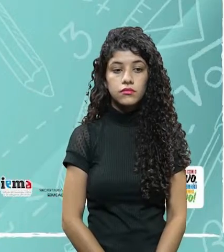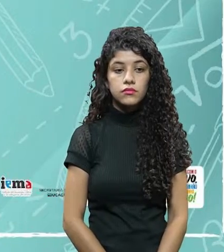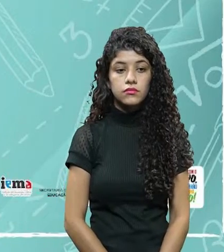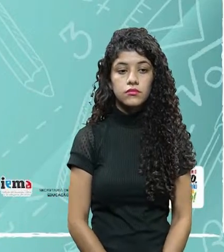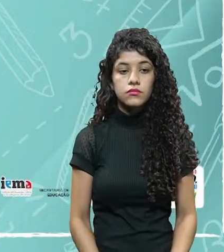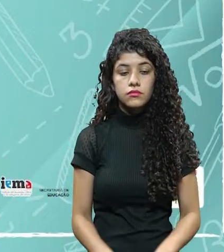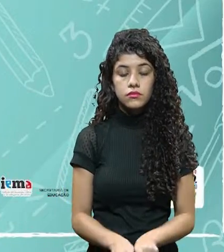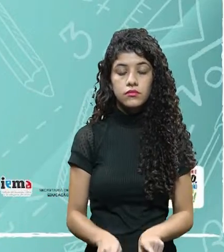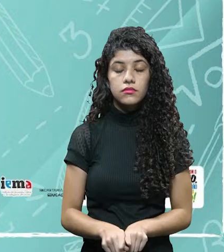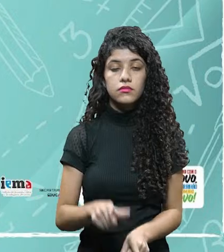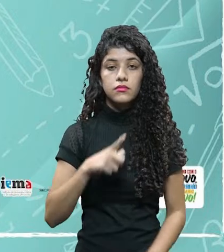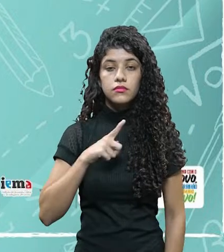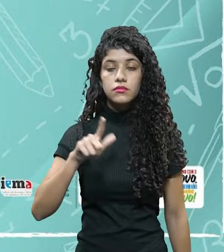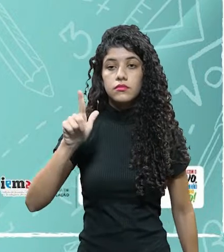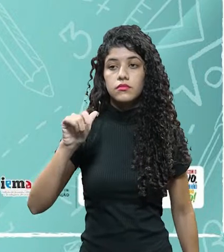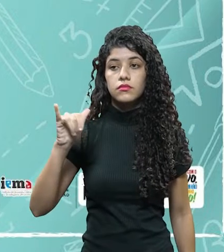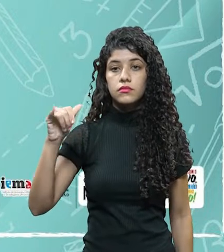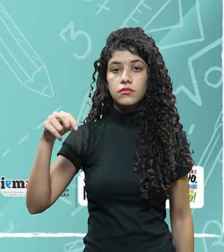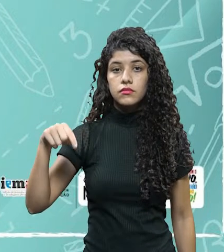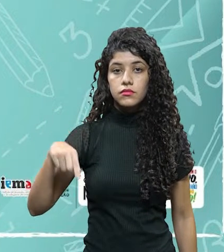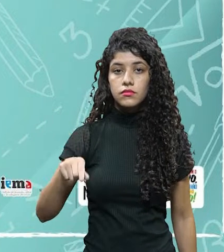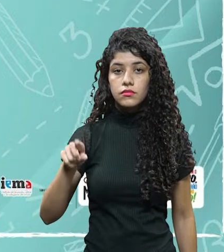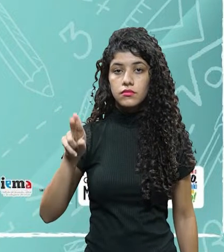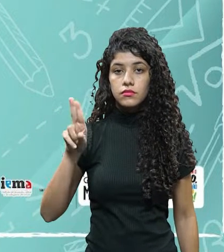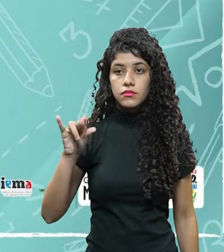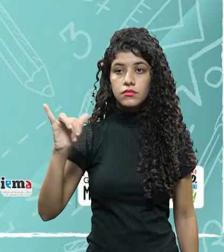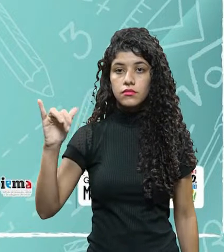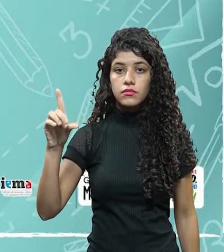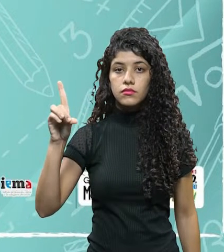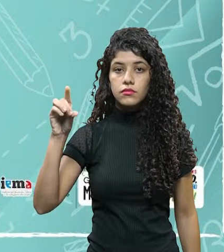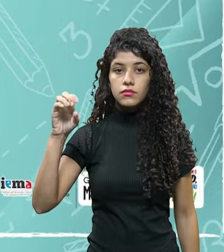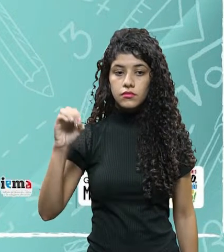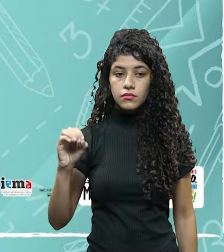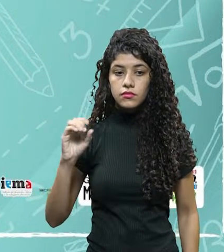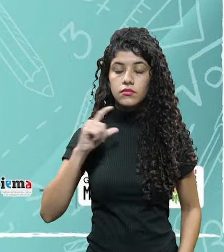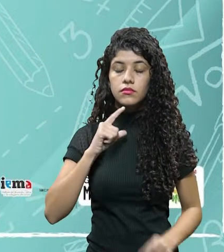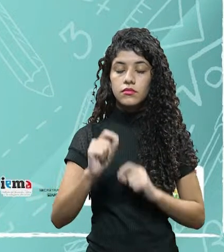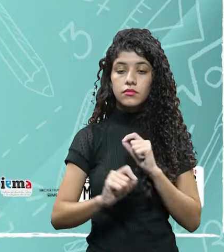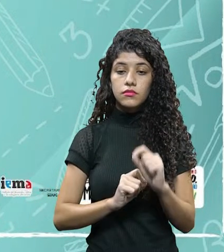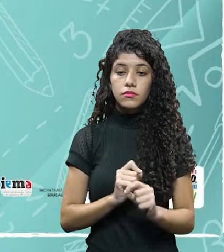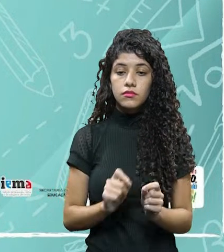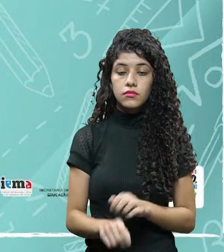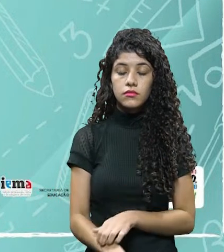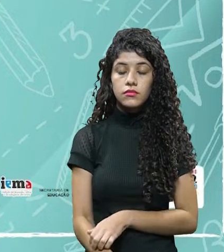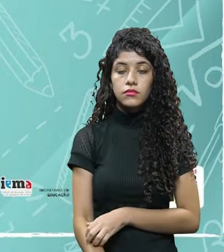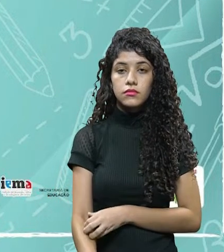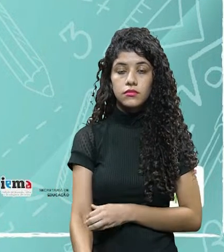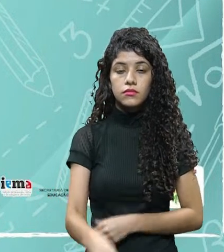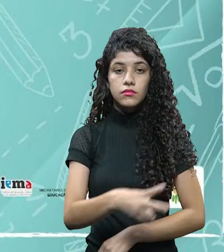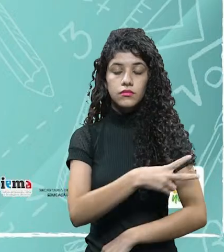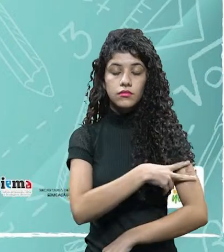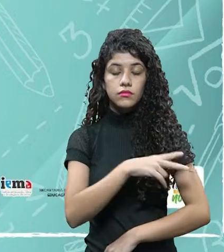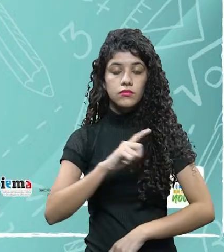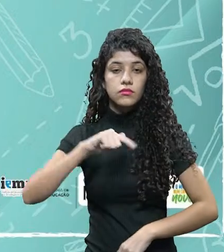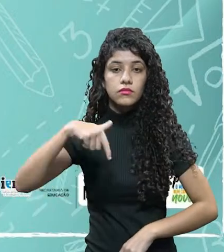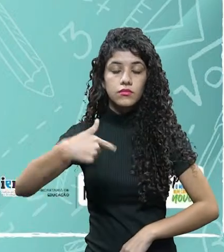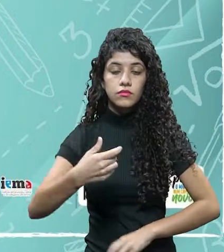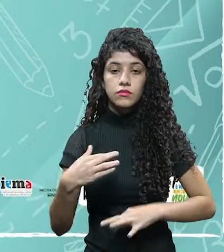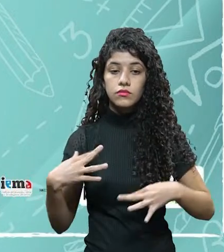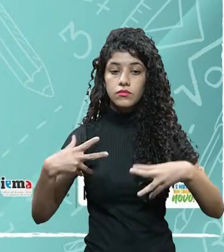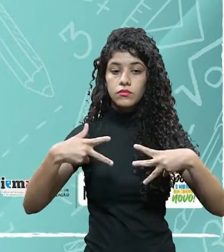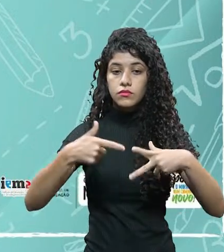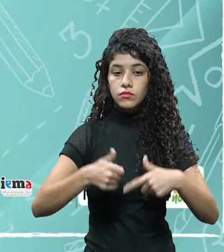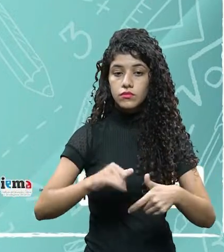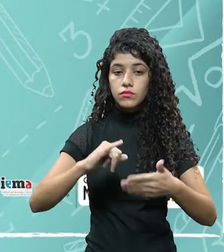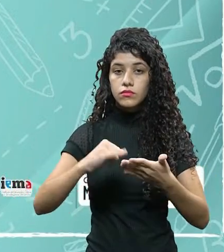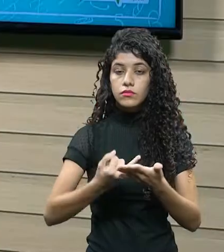aqui temos o lucro líquido. A situação líquida à disposição dos proprietários após todas as deduções,